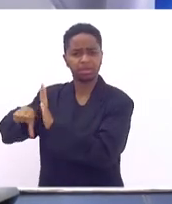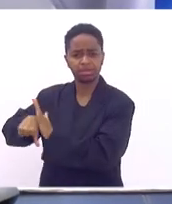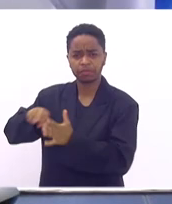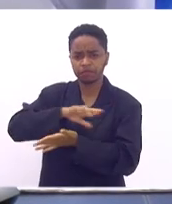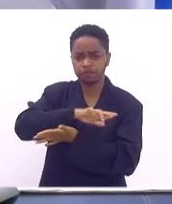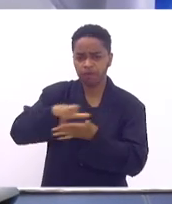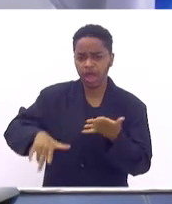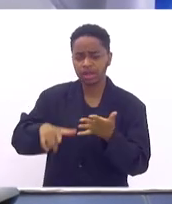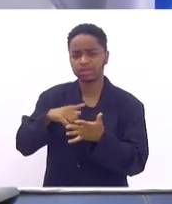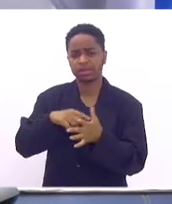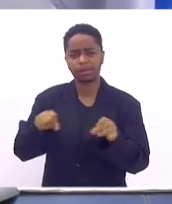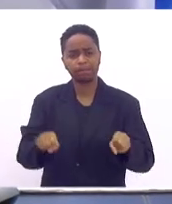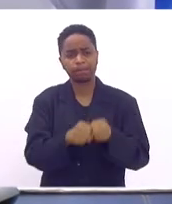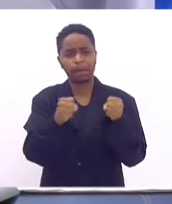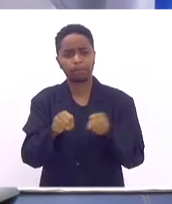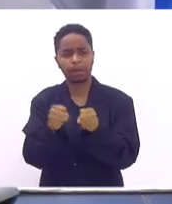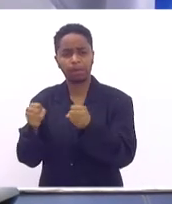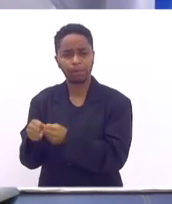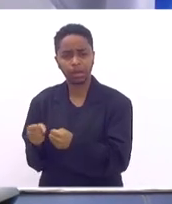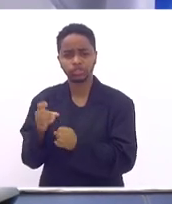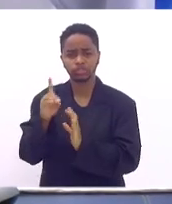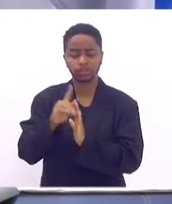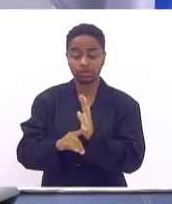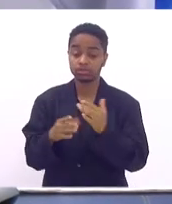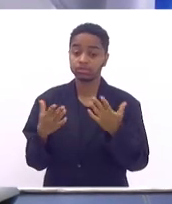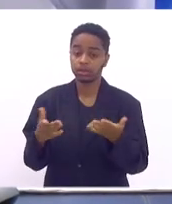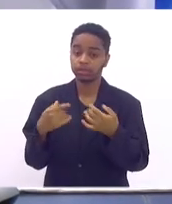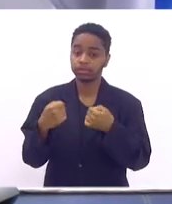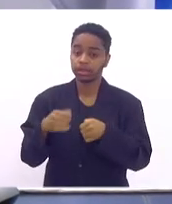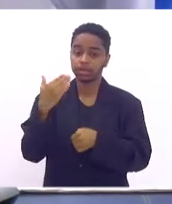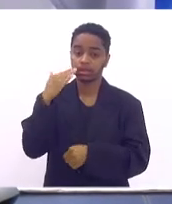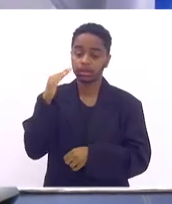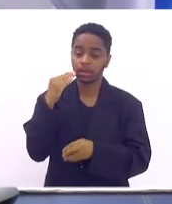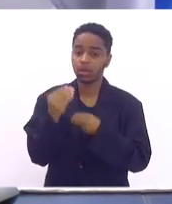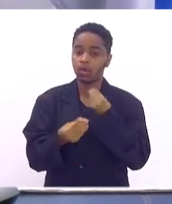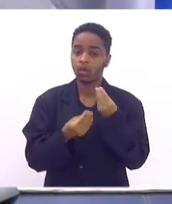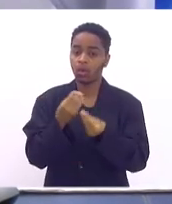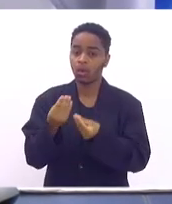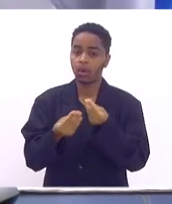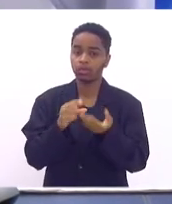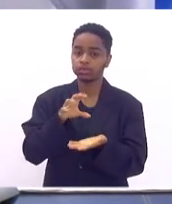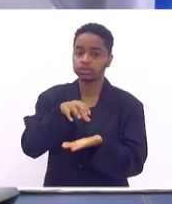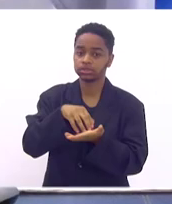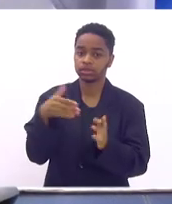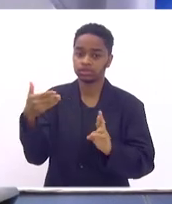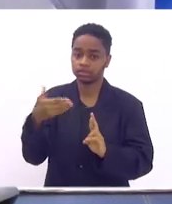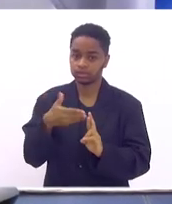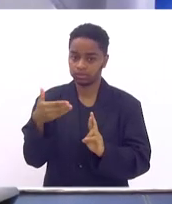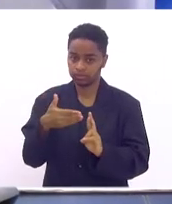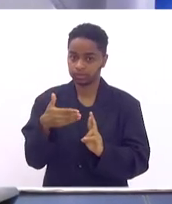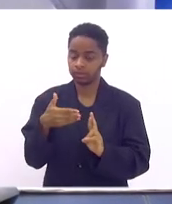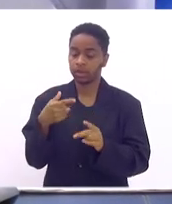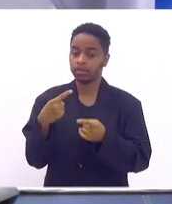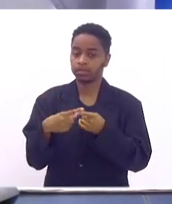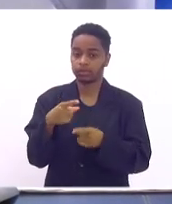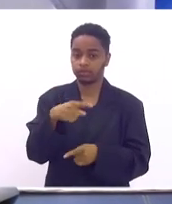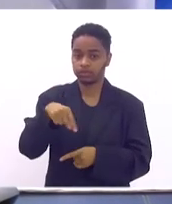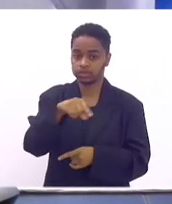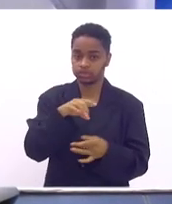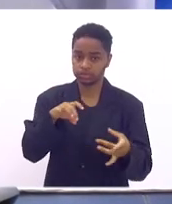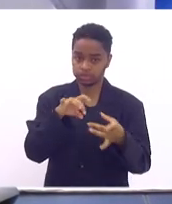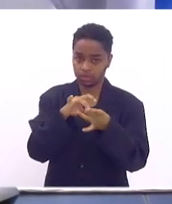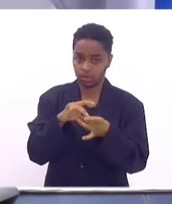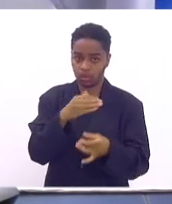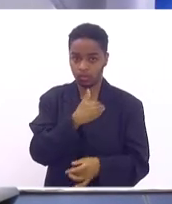tantas violações. Então, entender um pouco como é que o centro de referência, que é um organismo do governo do